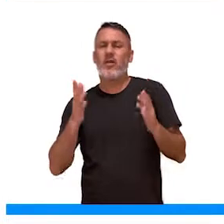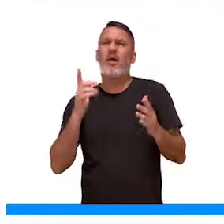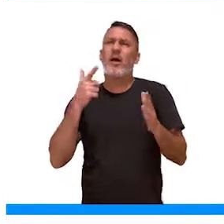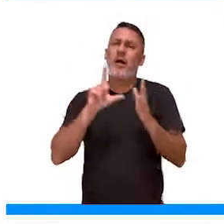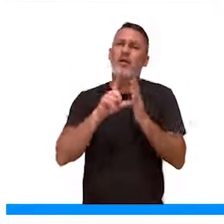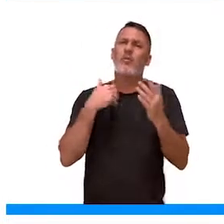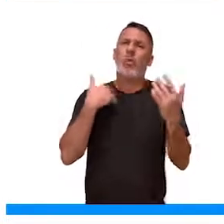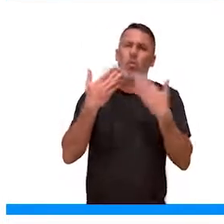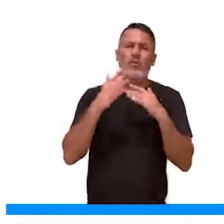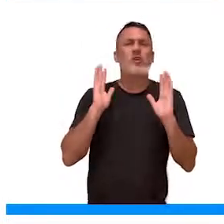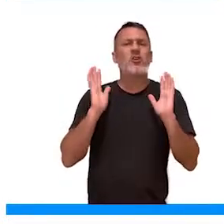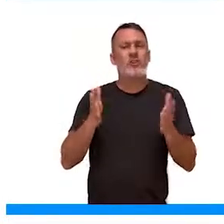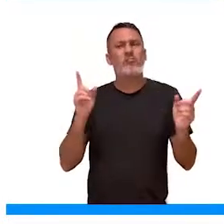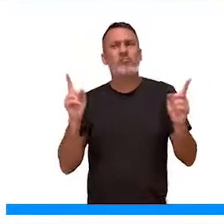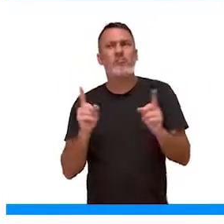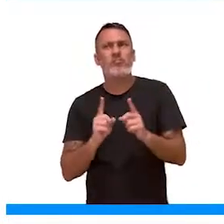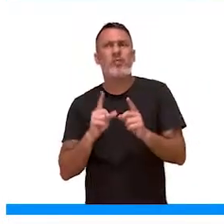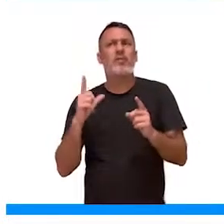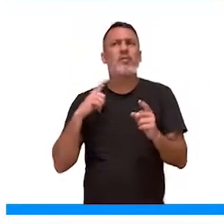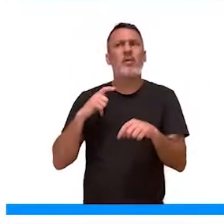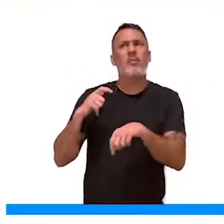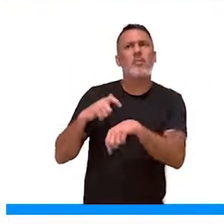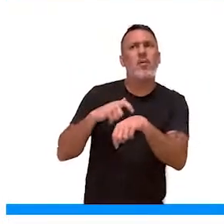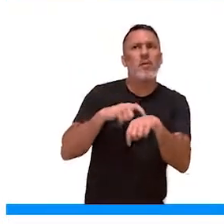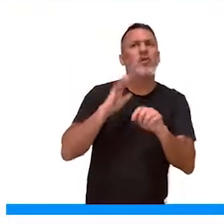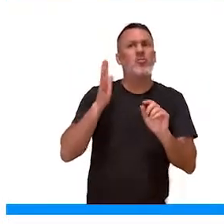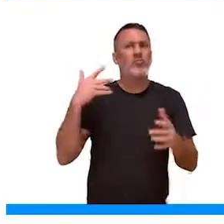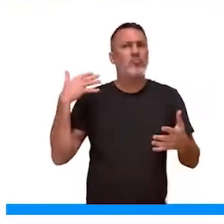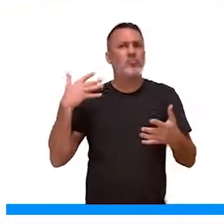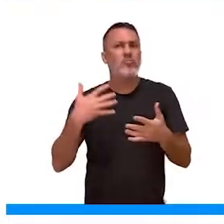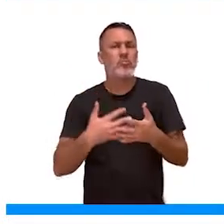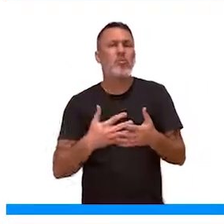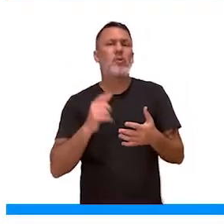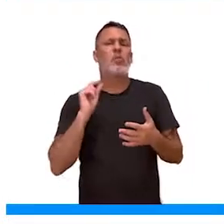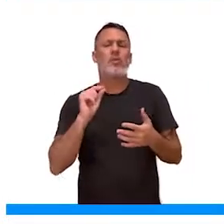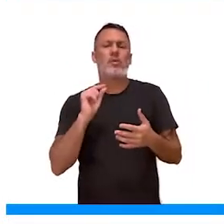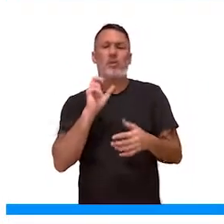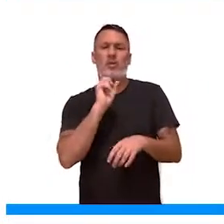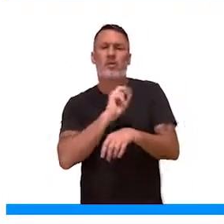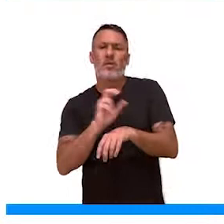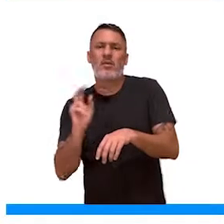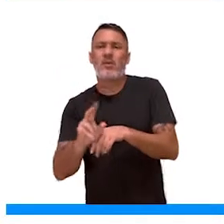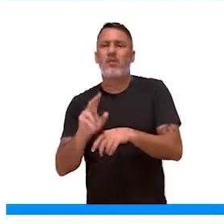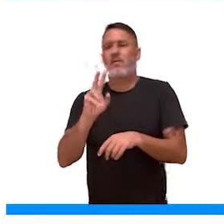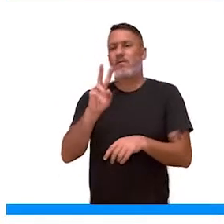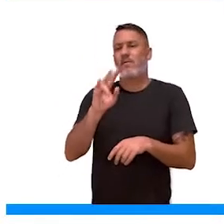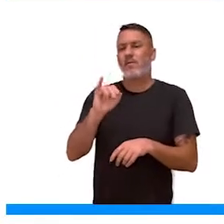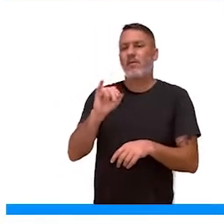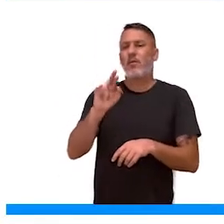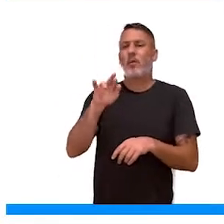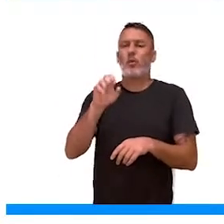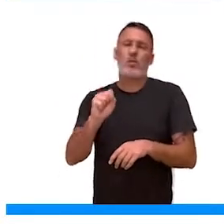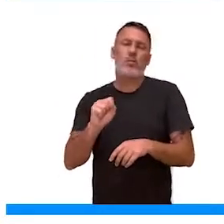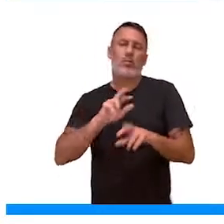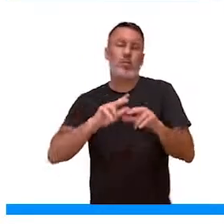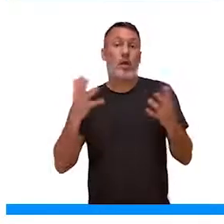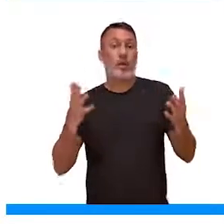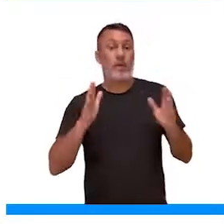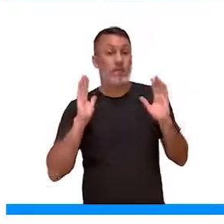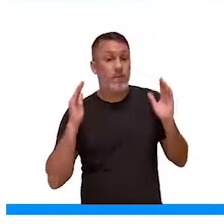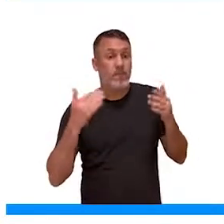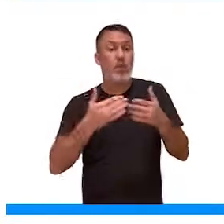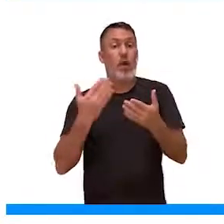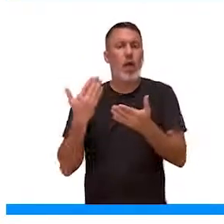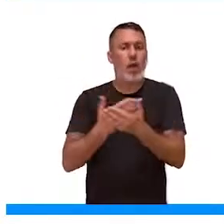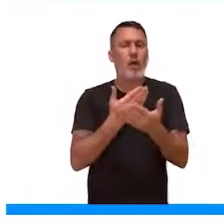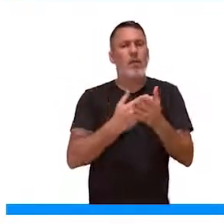gente até já conversou um pouquinho sobre elas em alguns determinados momentos, sobre bacterioses, viroses, porém agora a gente vai